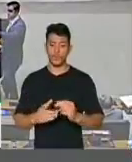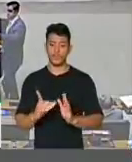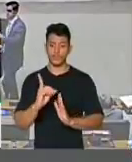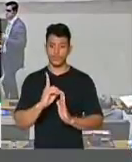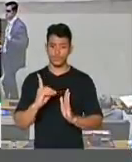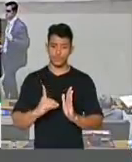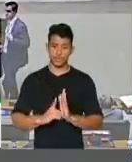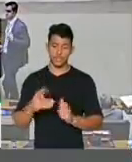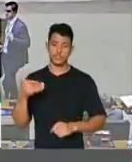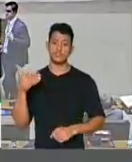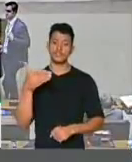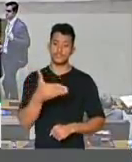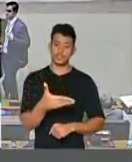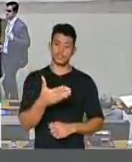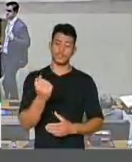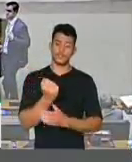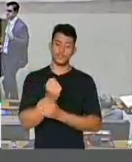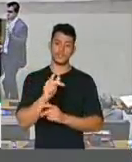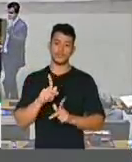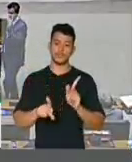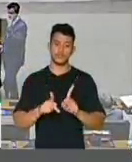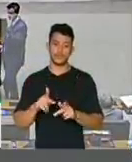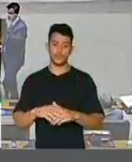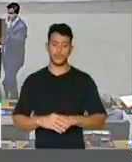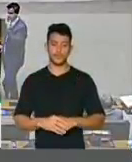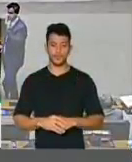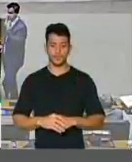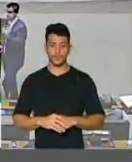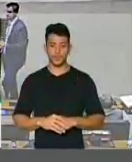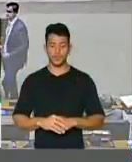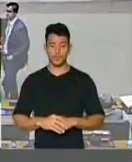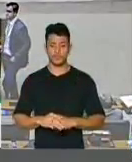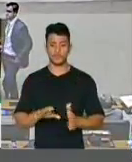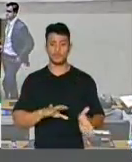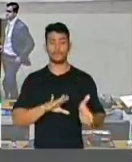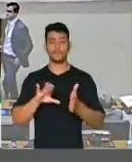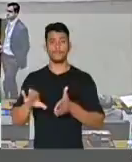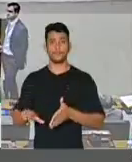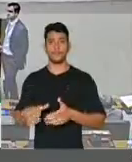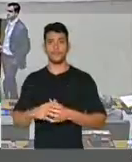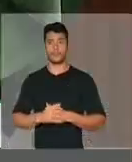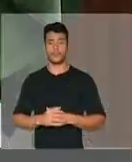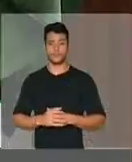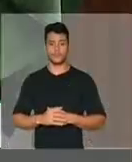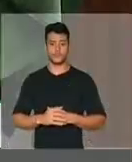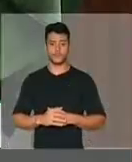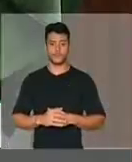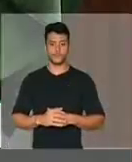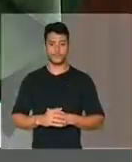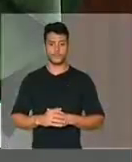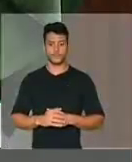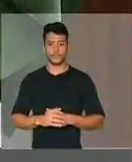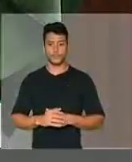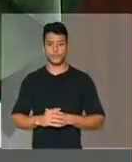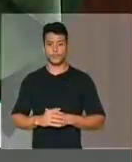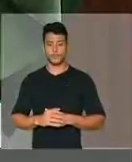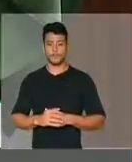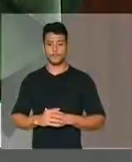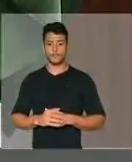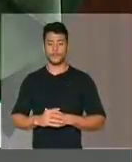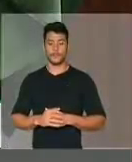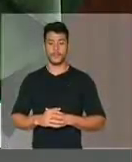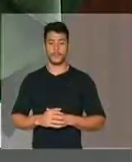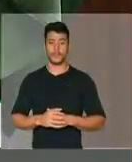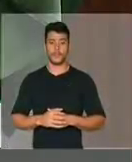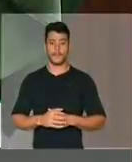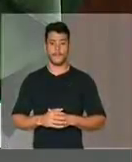decreto de intervenção na segurança pública do Estado do Rio de Janeiro. 18, encaminhado por meio da mensagem 80 de 2018, que